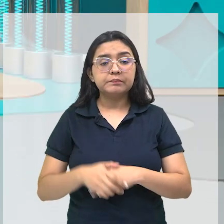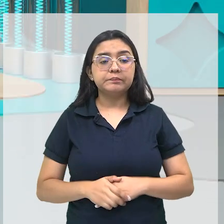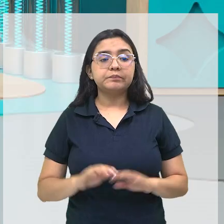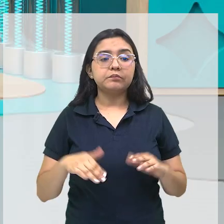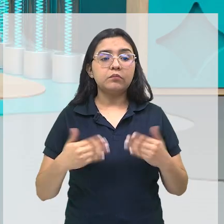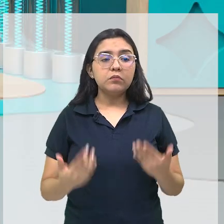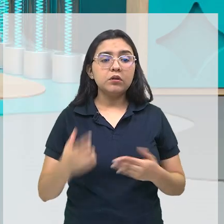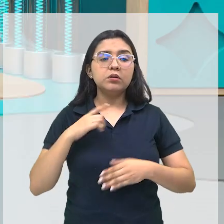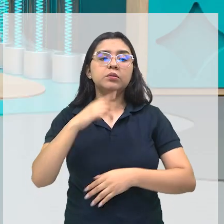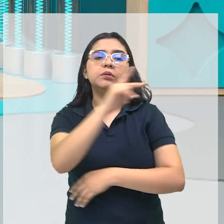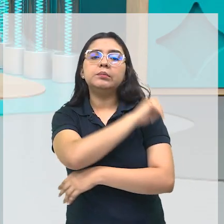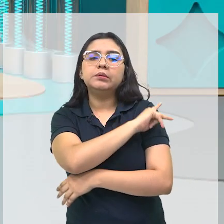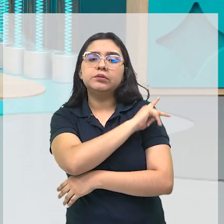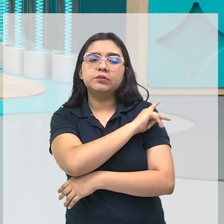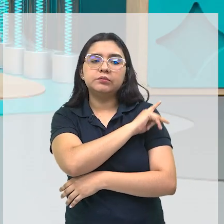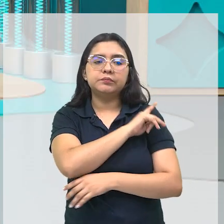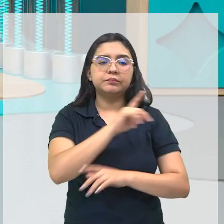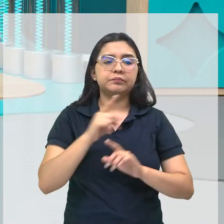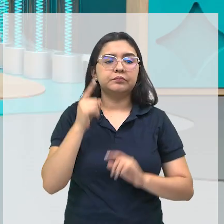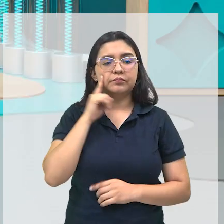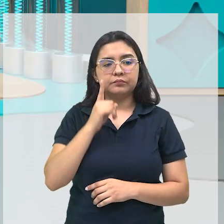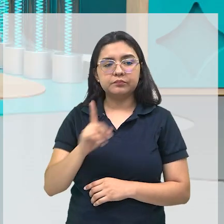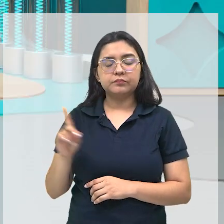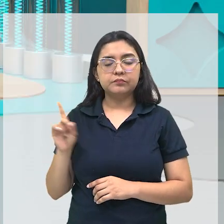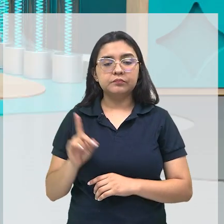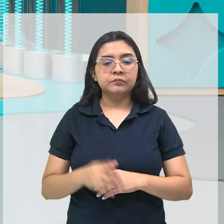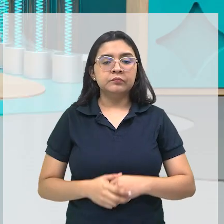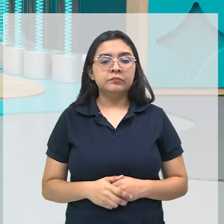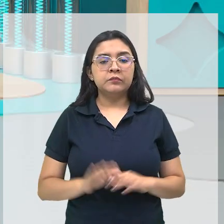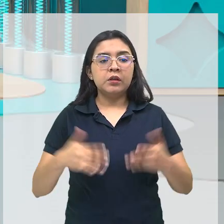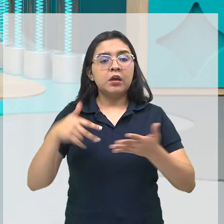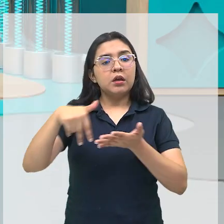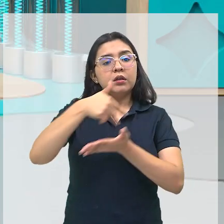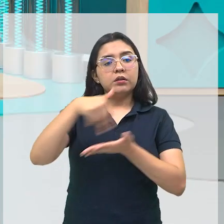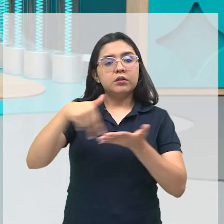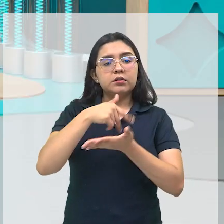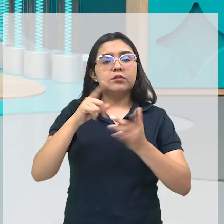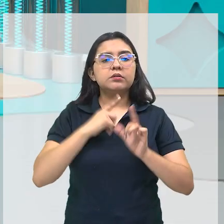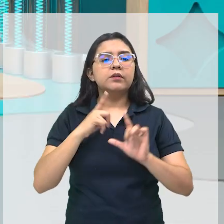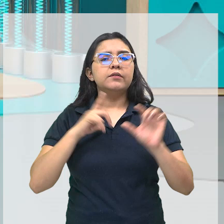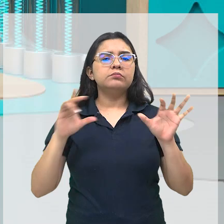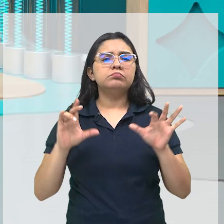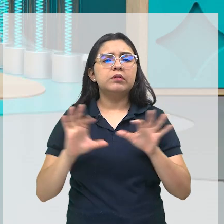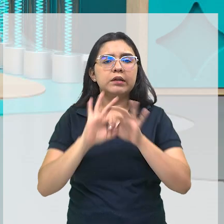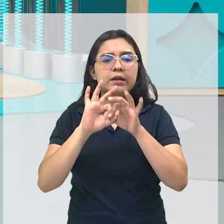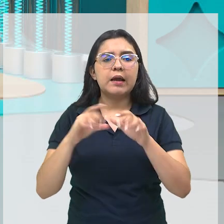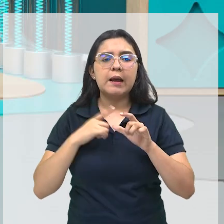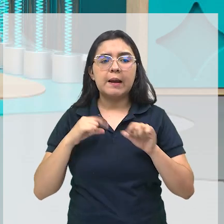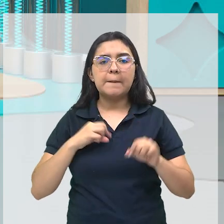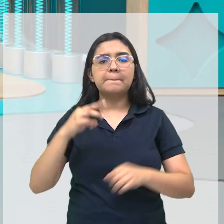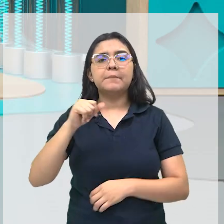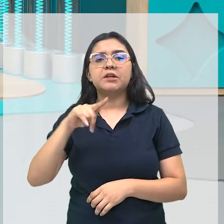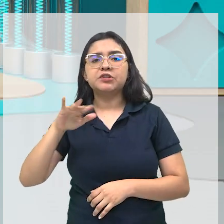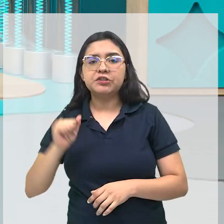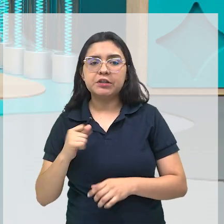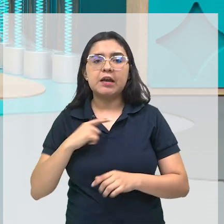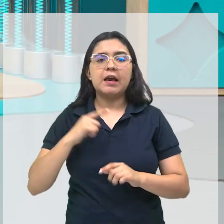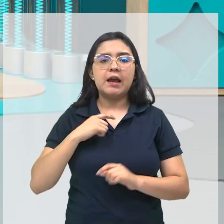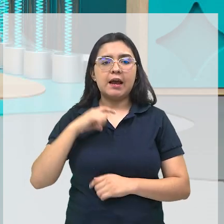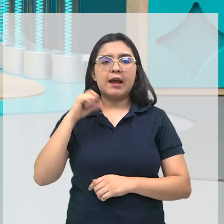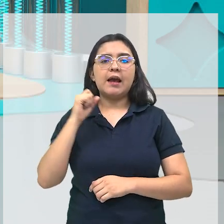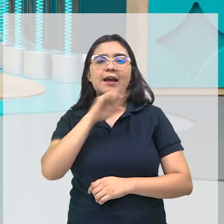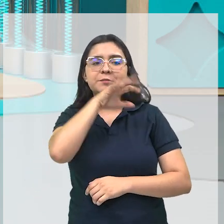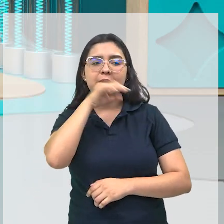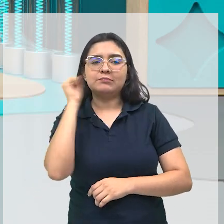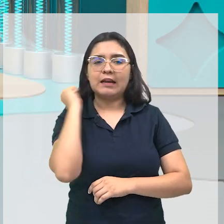Na pré-história, olha só, o texto continua. As danças estavam fortemente ligadas à magia, à caça,